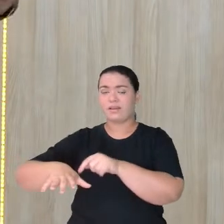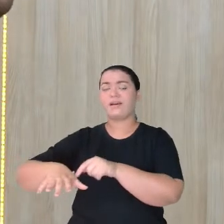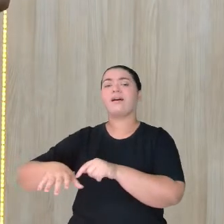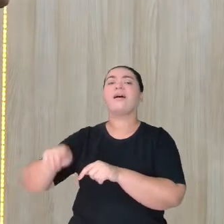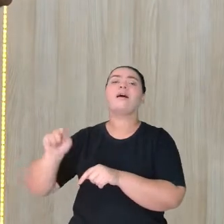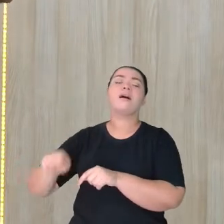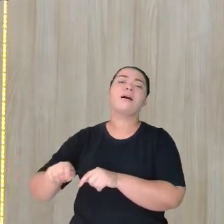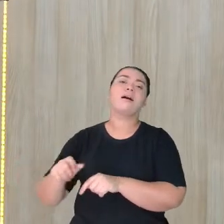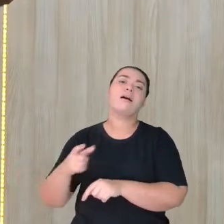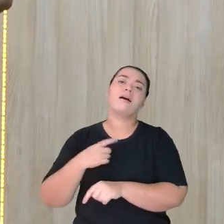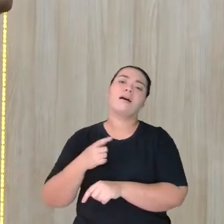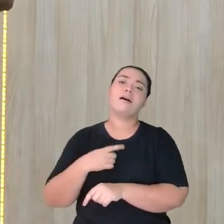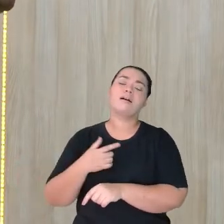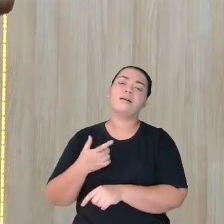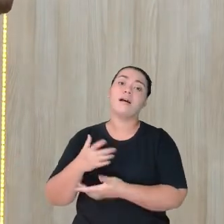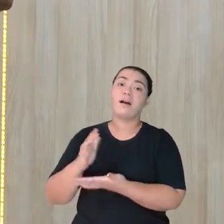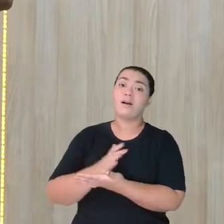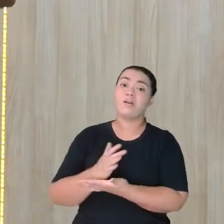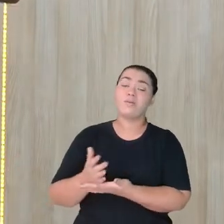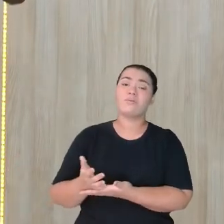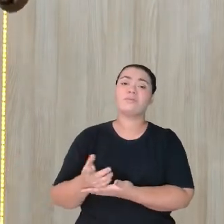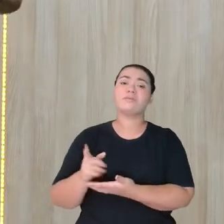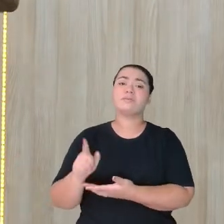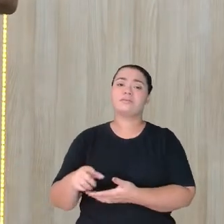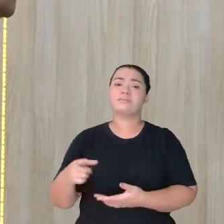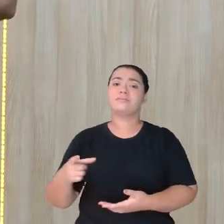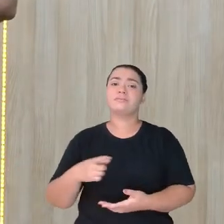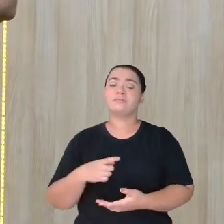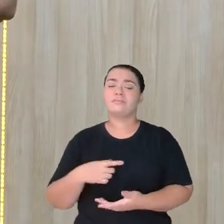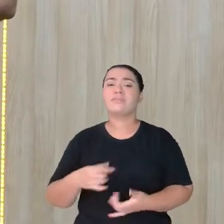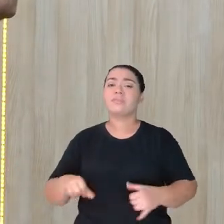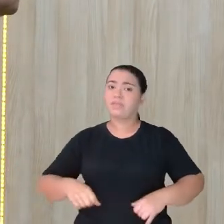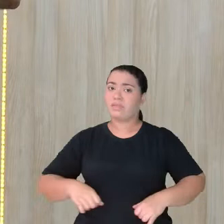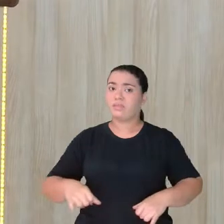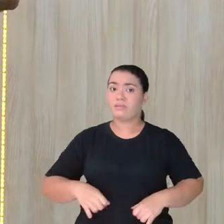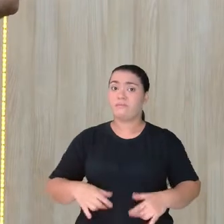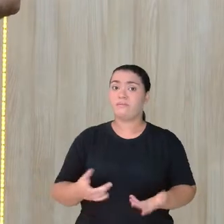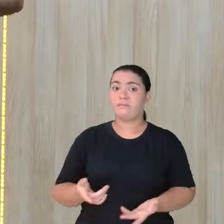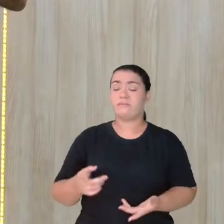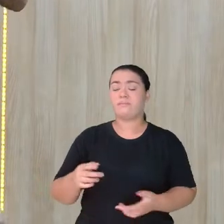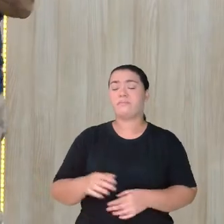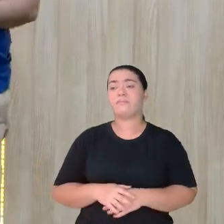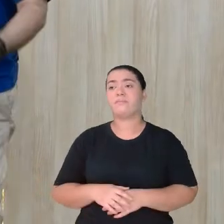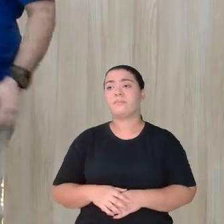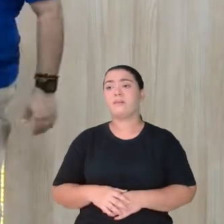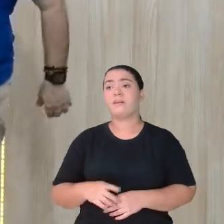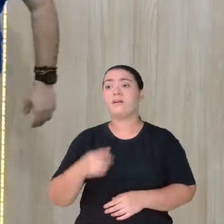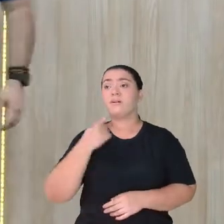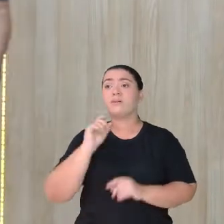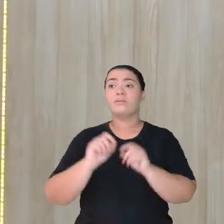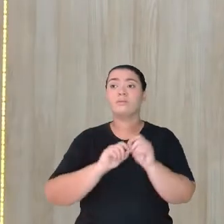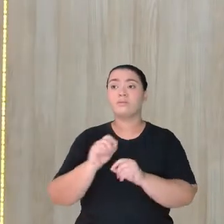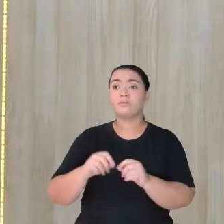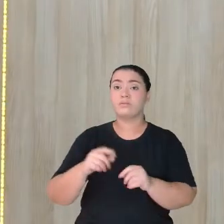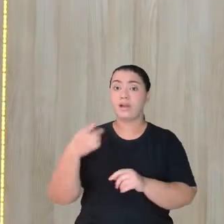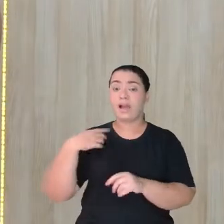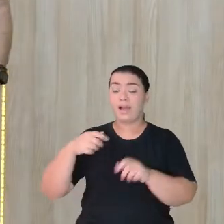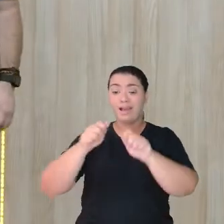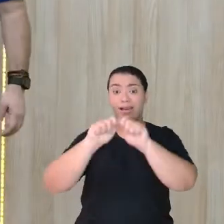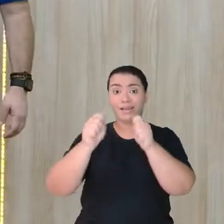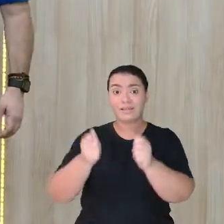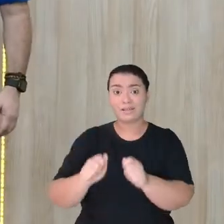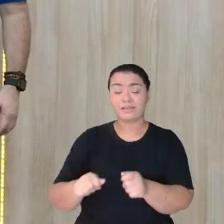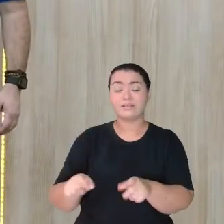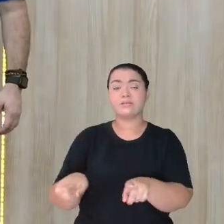por, em determinadas situações, por momentos de privação. Então, a gente observa que até os artesãos, né,